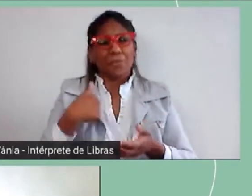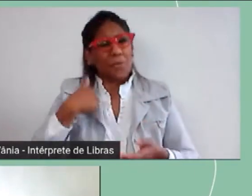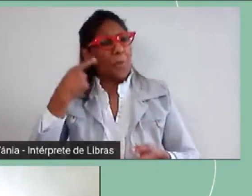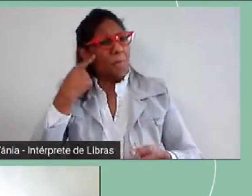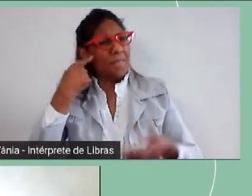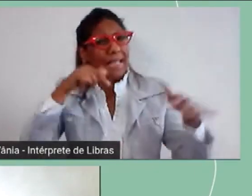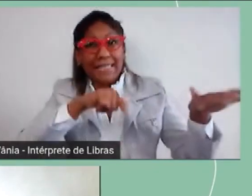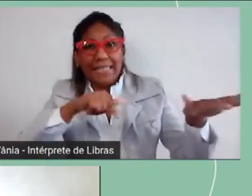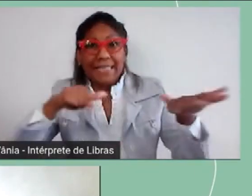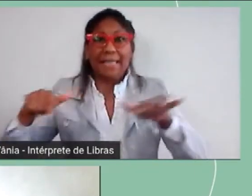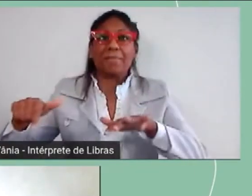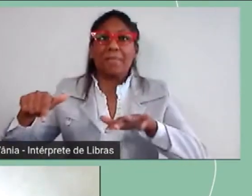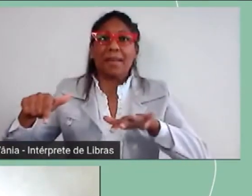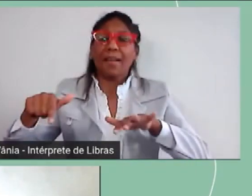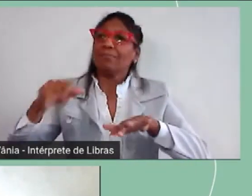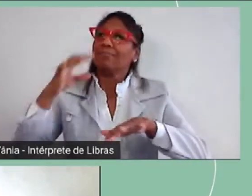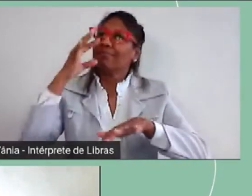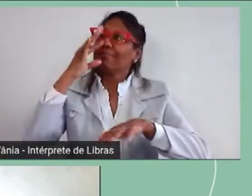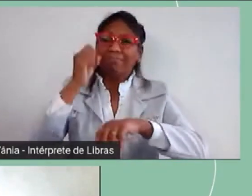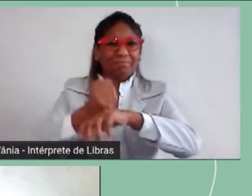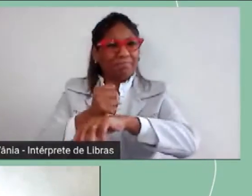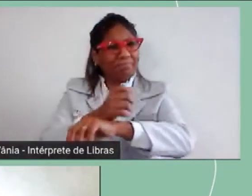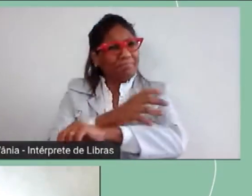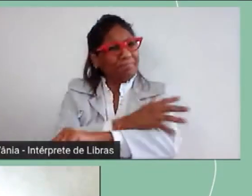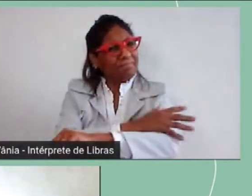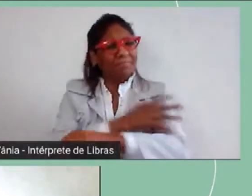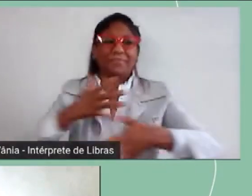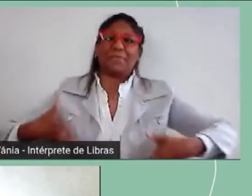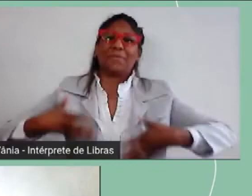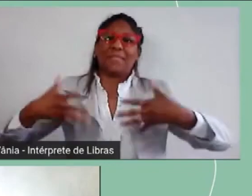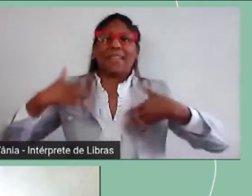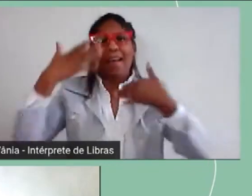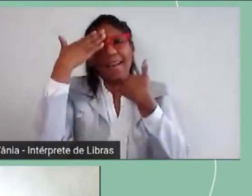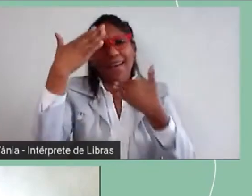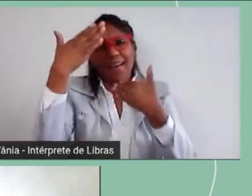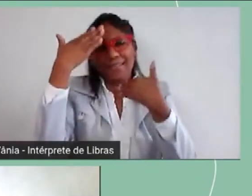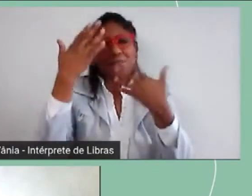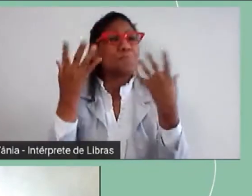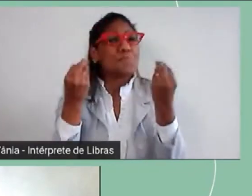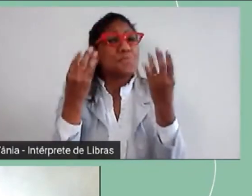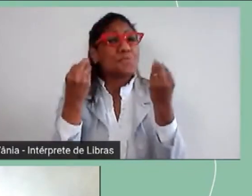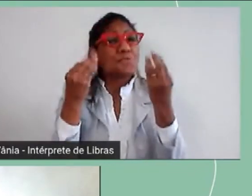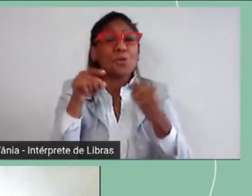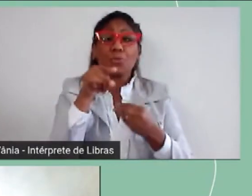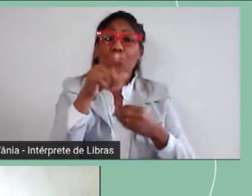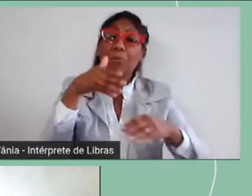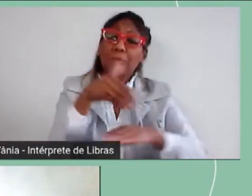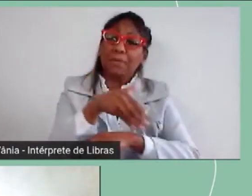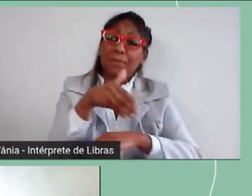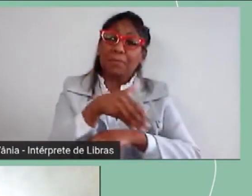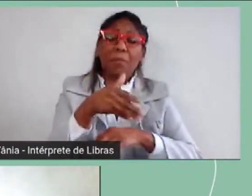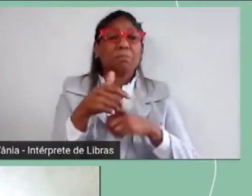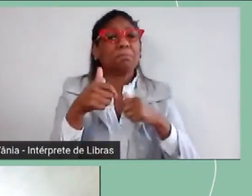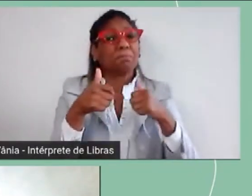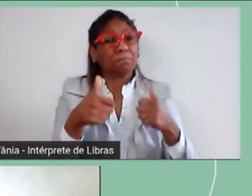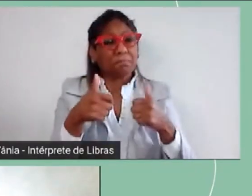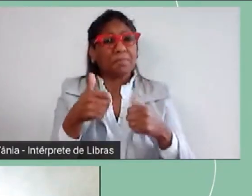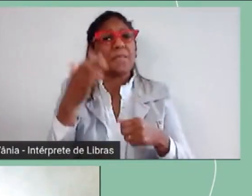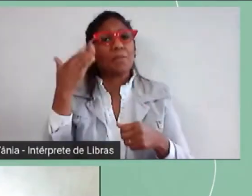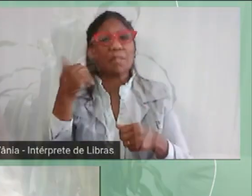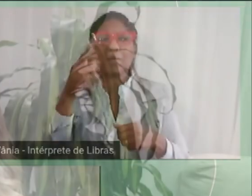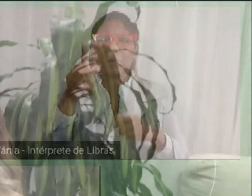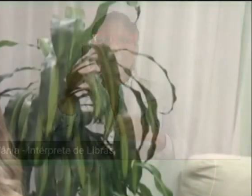procultura.rs.gov.br. Todos os editais contemplam cotas raciais e de gênero e garantem a representação de todas as regiões do